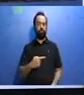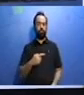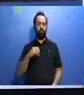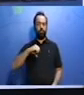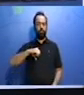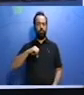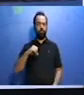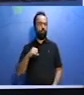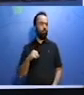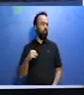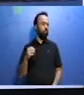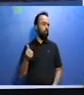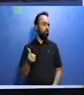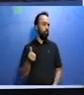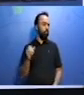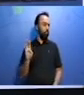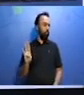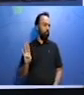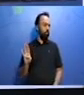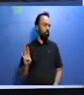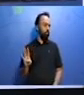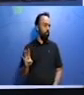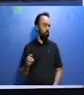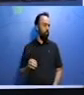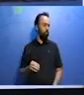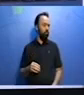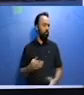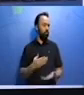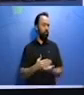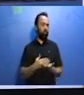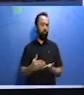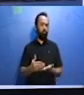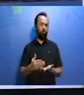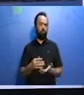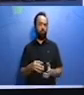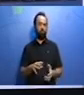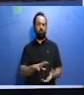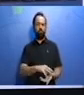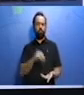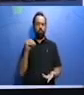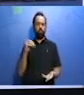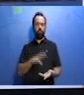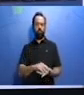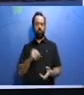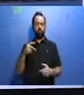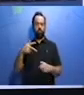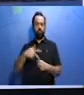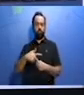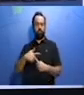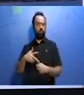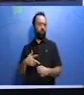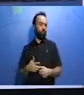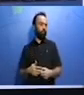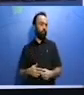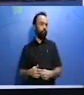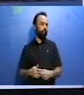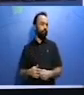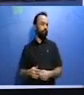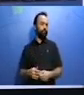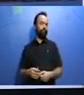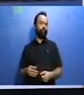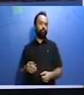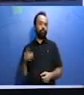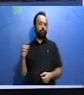Petrobras, ela passa a explorar o petróleo nacionalmente. Em 1939, ele é encontrado no estado